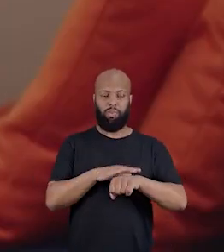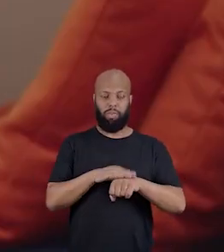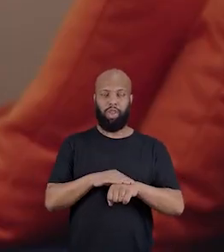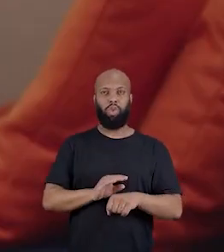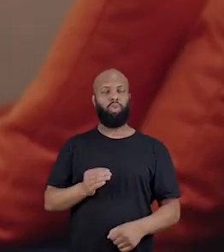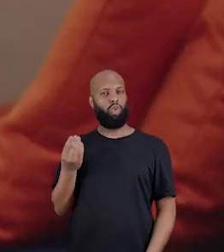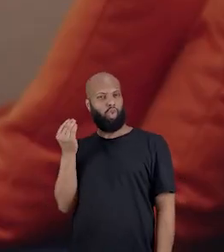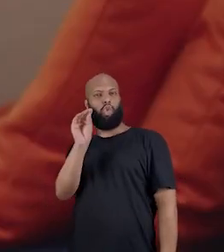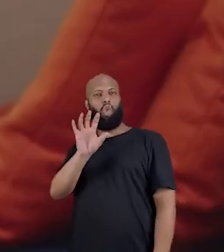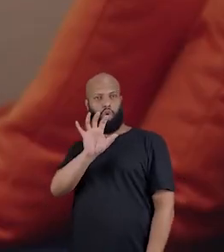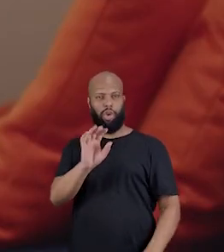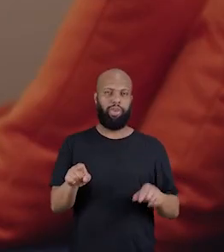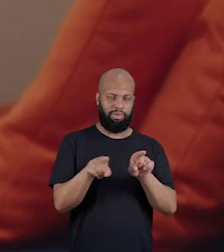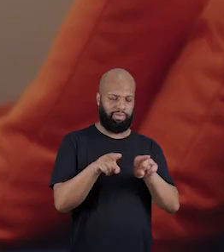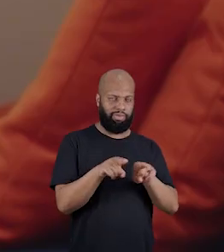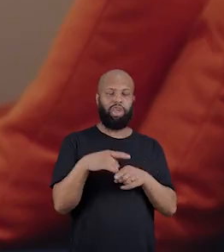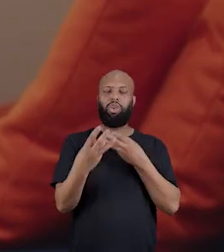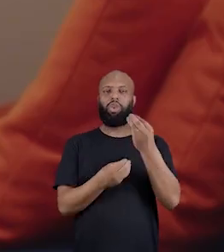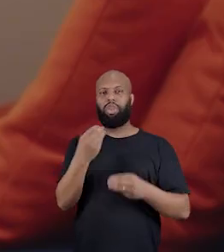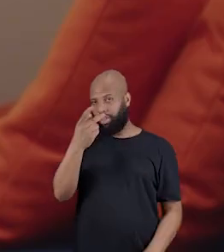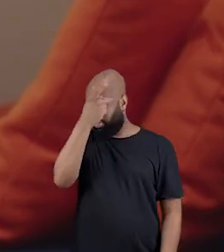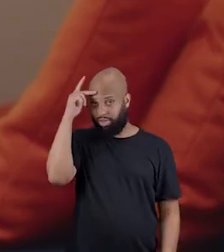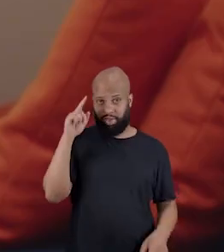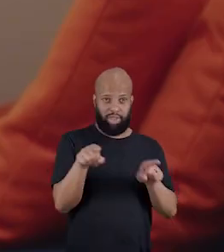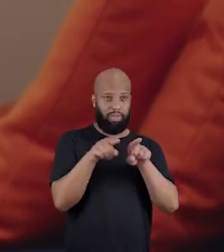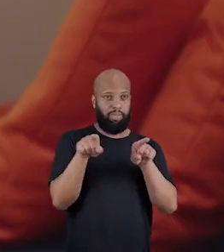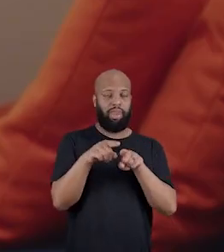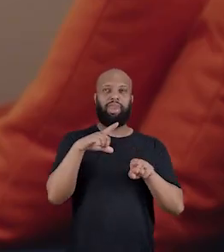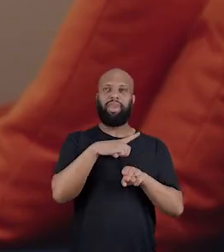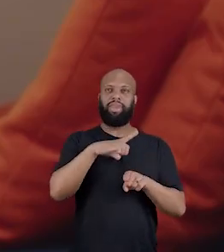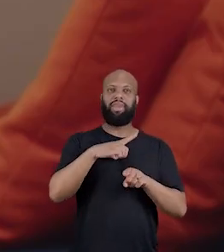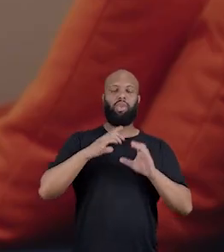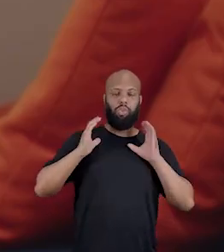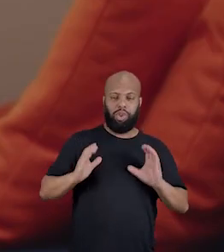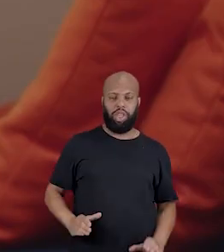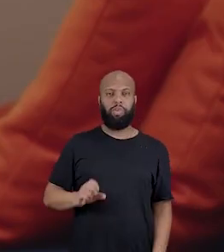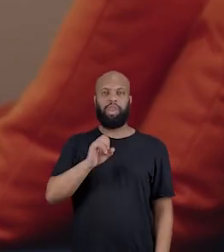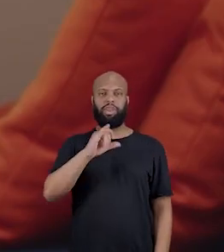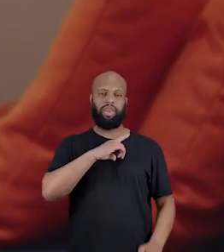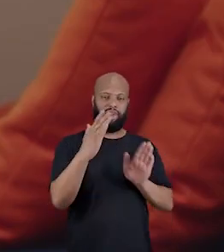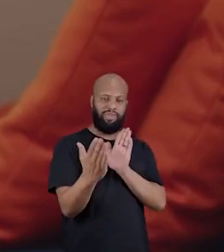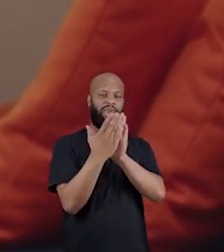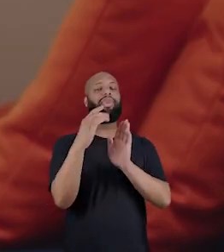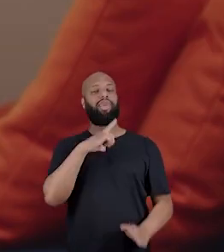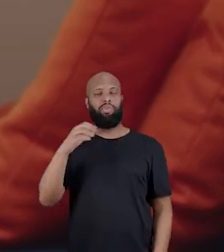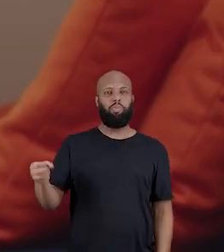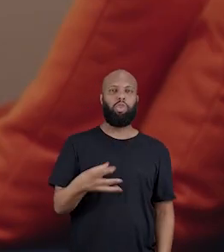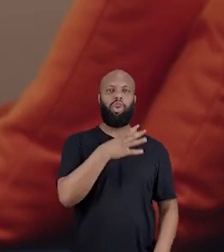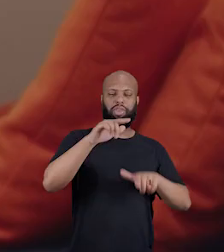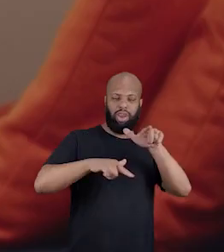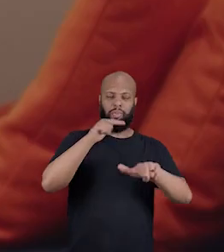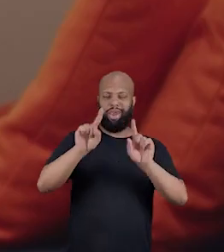que colocaram esses quadrantes lá e como que as pessoas geralmente se comportam quando elas enfrentam uma